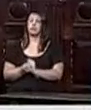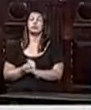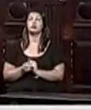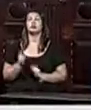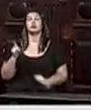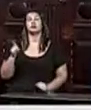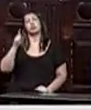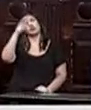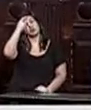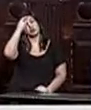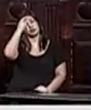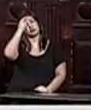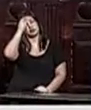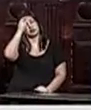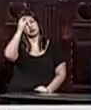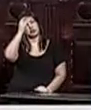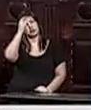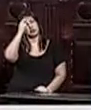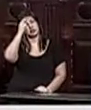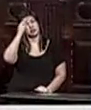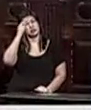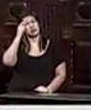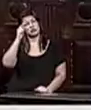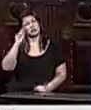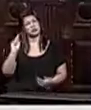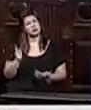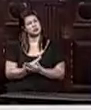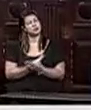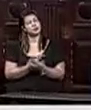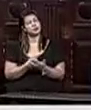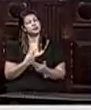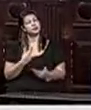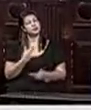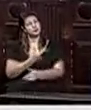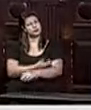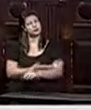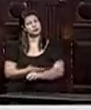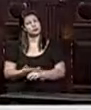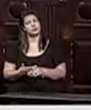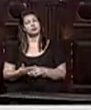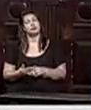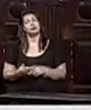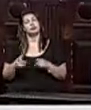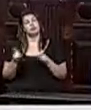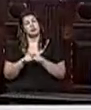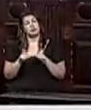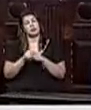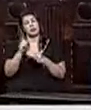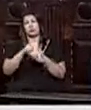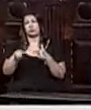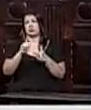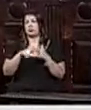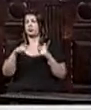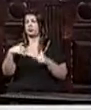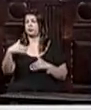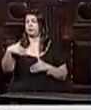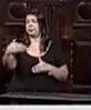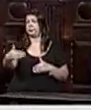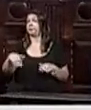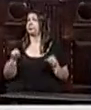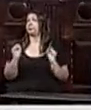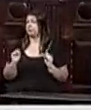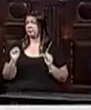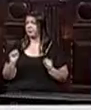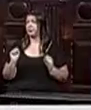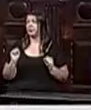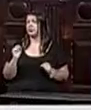tem consciência dos atos que vem praticando e das consequências que poderá